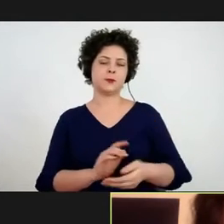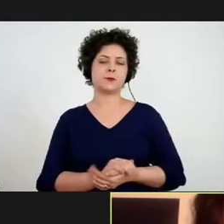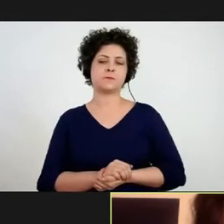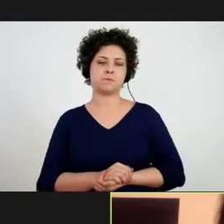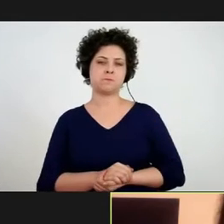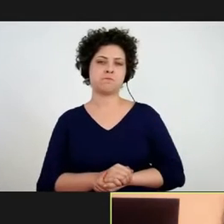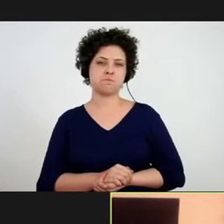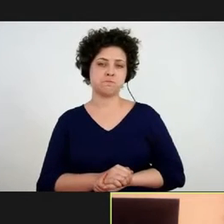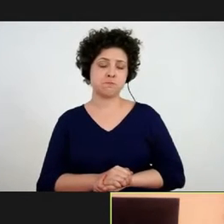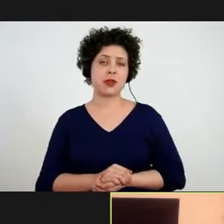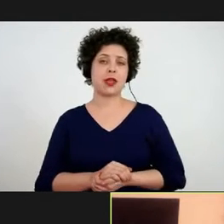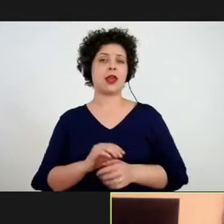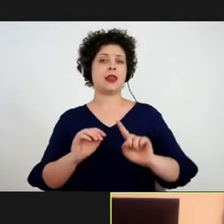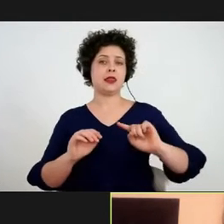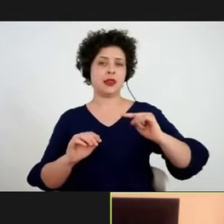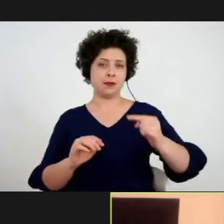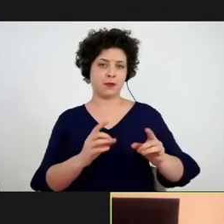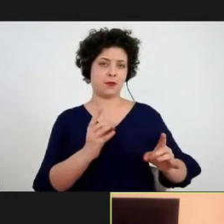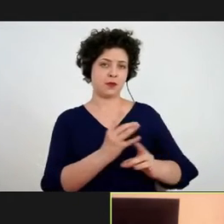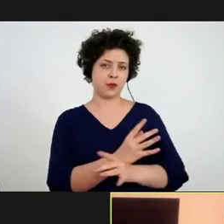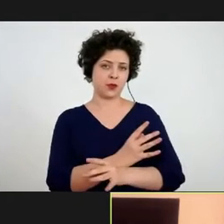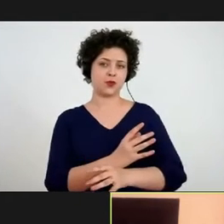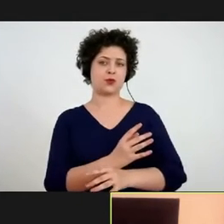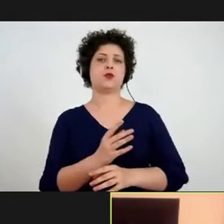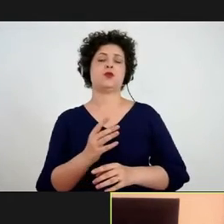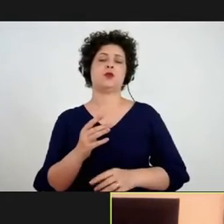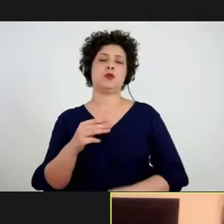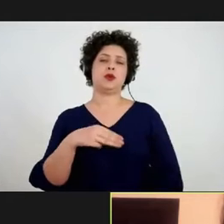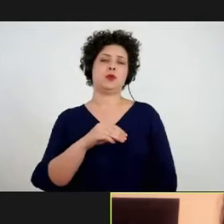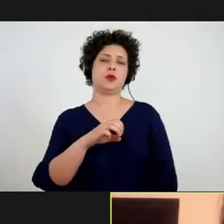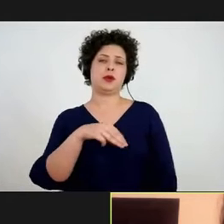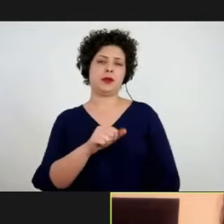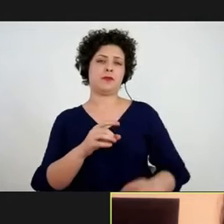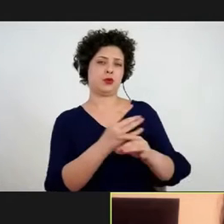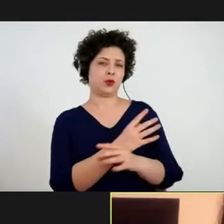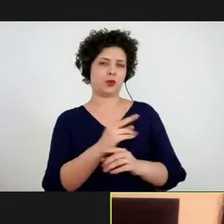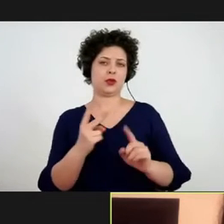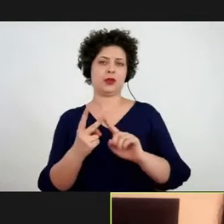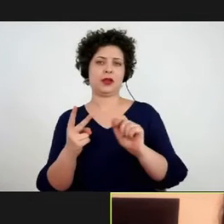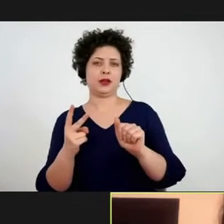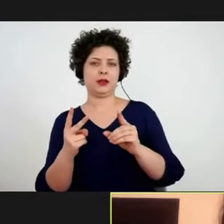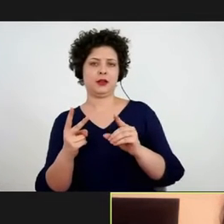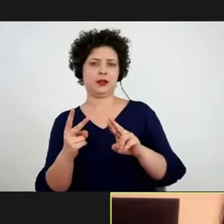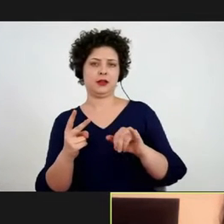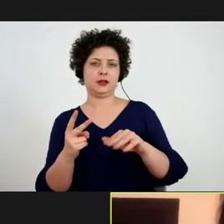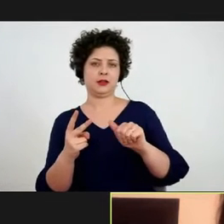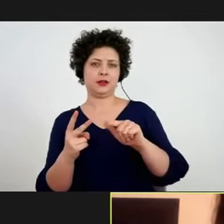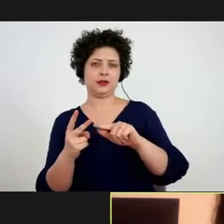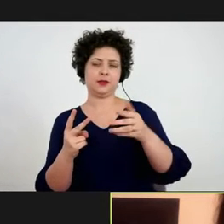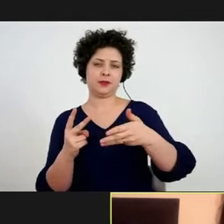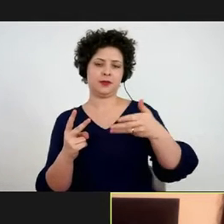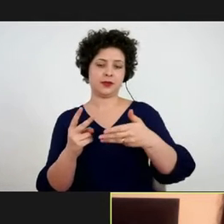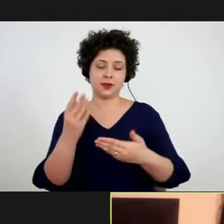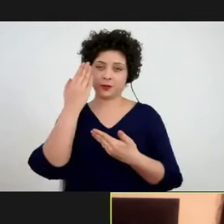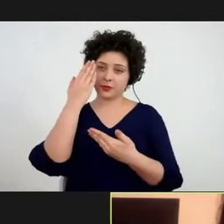palestra, e após a professora Moema Rebouças, então nós vamos ter a professora Adriana Magro. Muito obrigado,